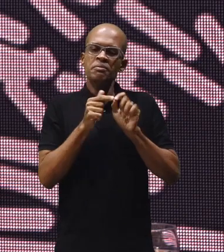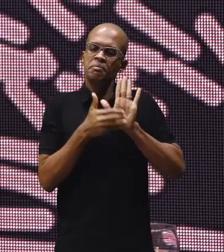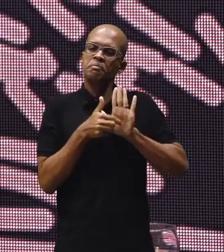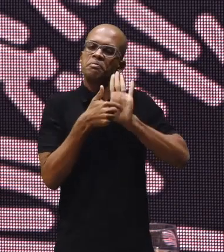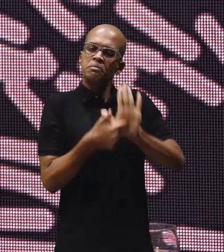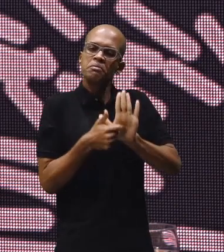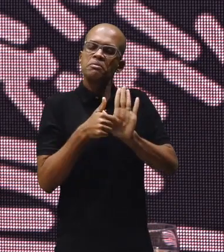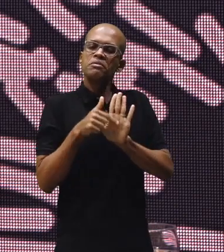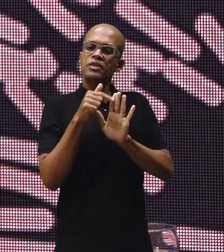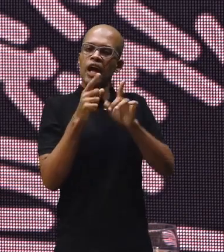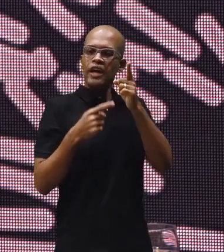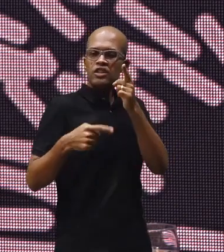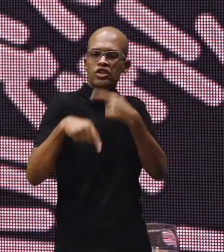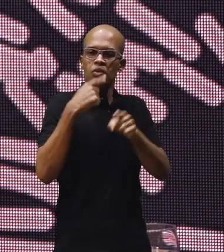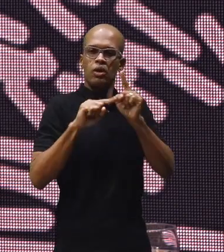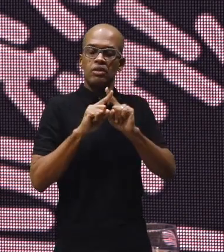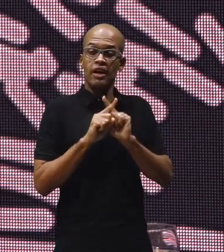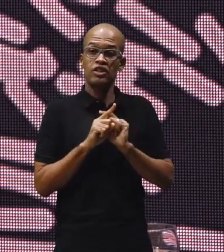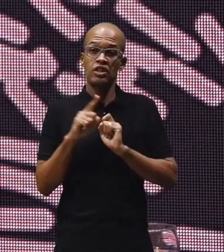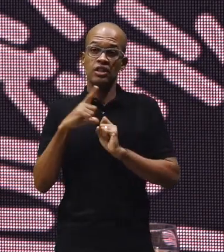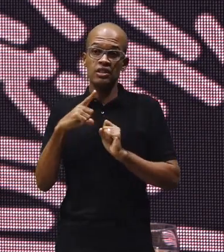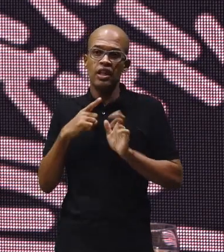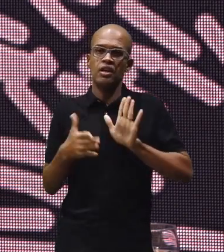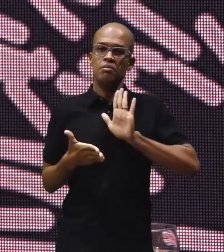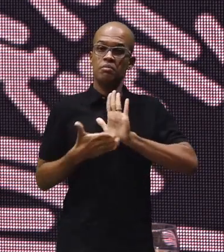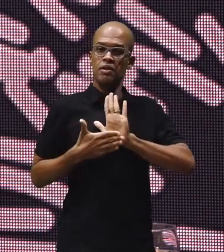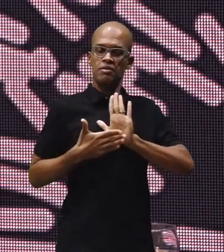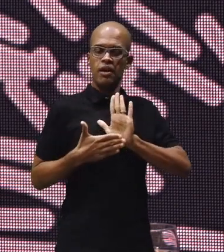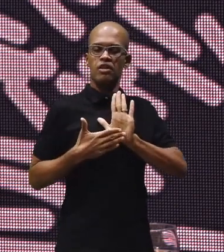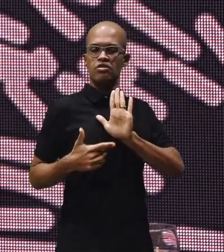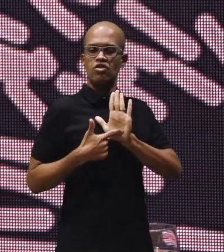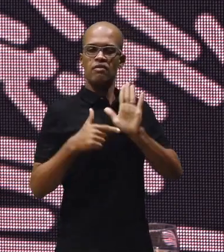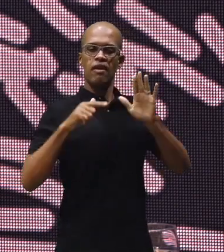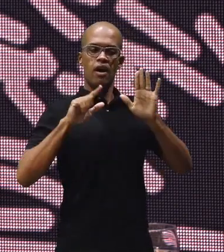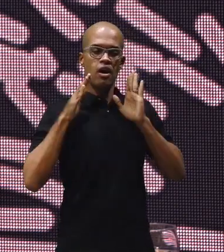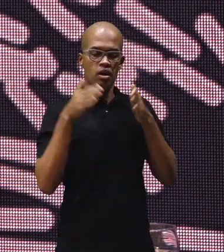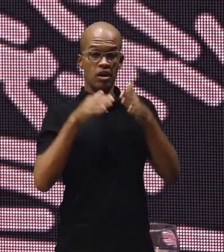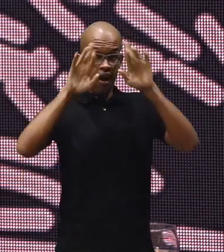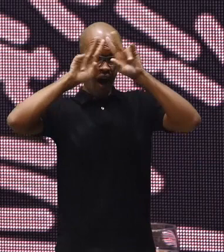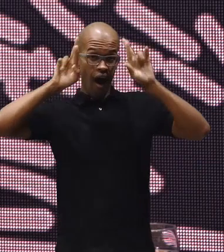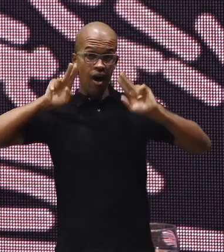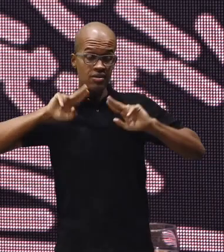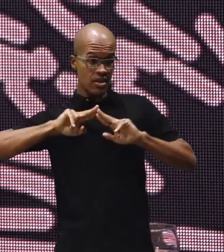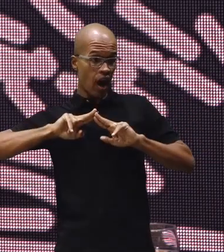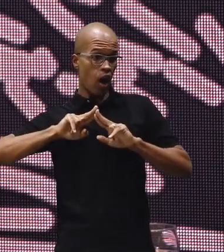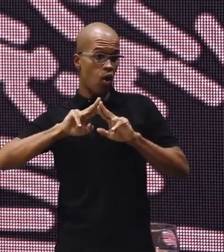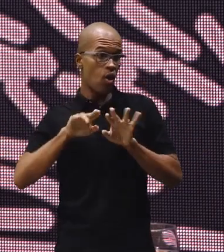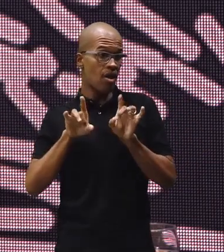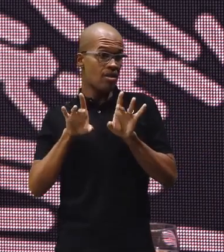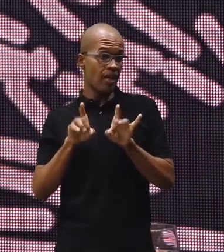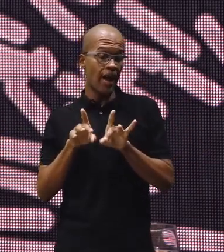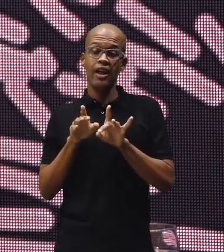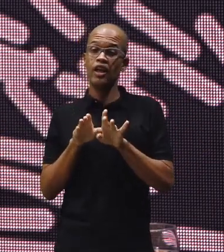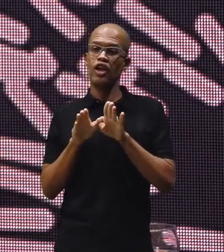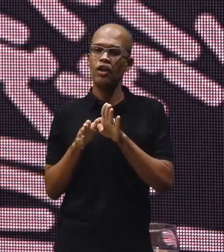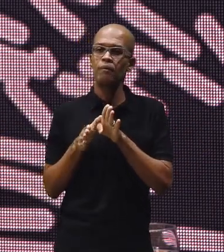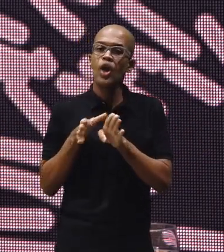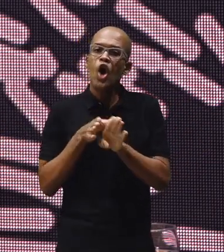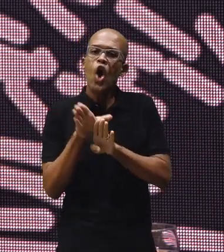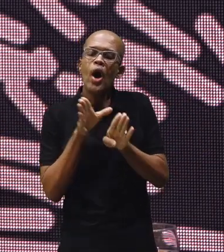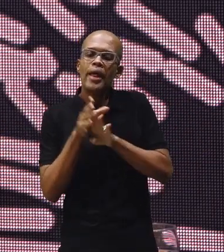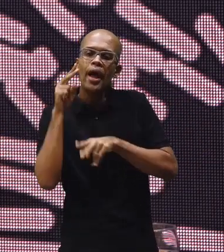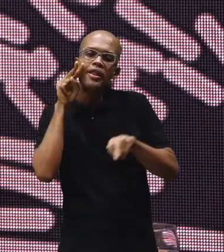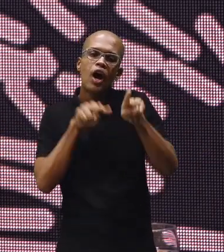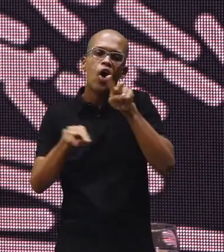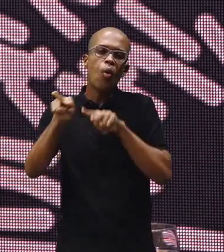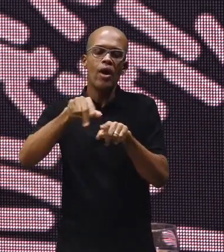enfrentamento às desigualdades, tendo a perspectiva racial como a perspectiva técnica que orienta o seu olhar quando está no